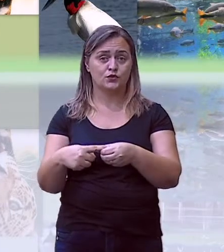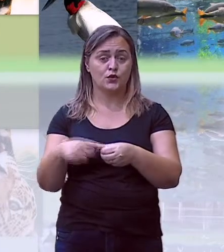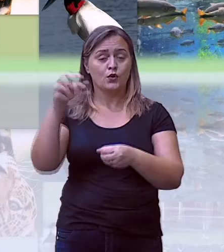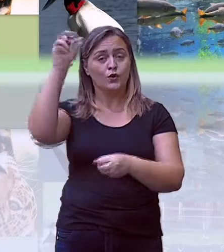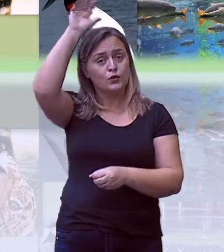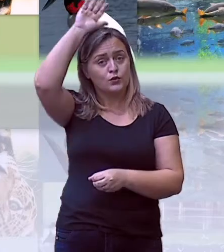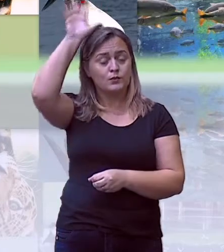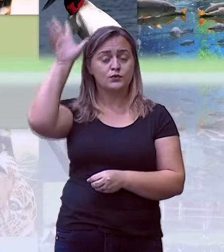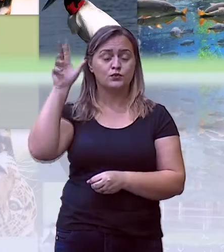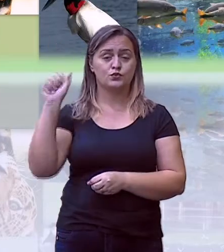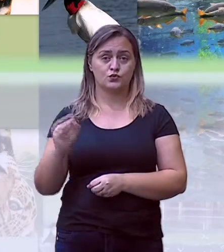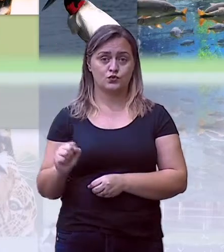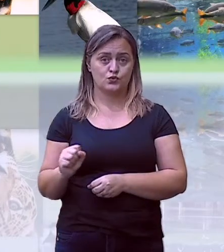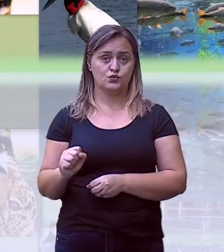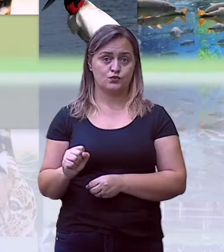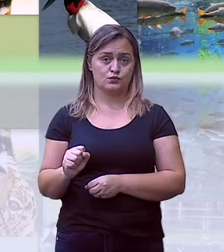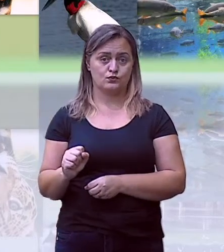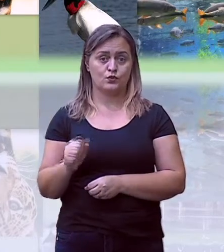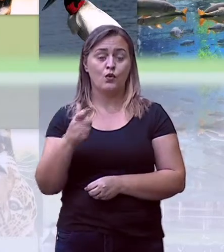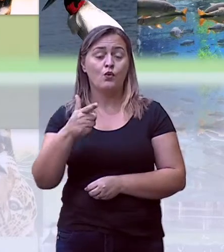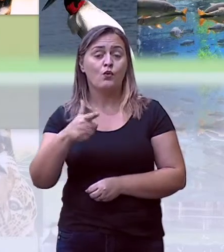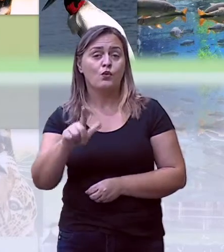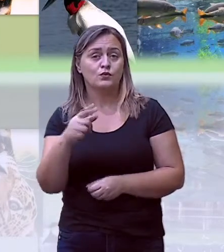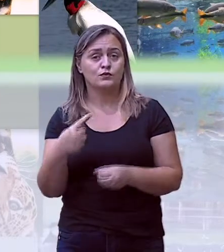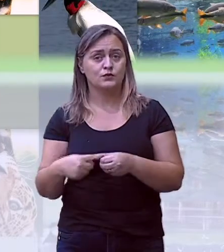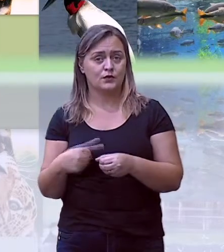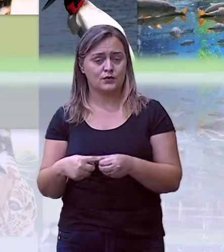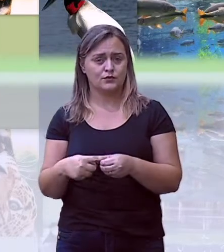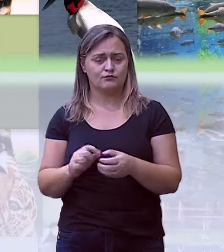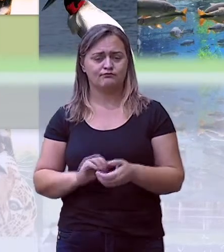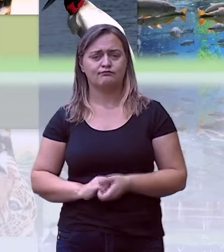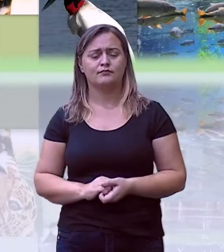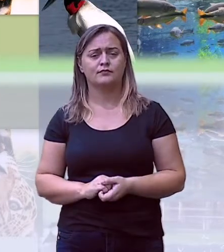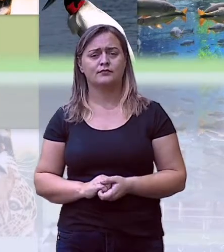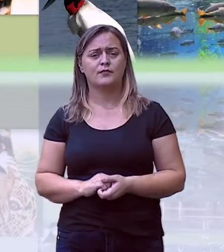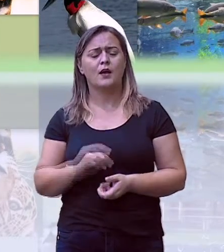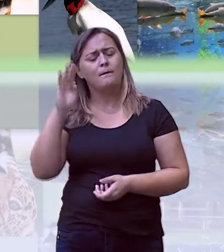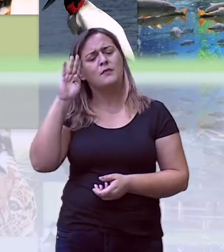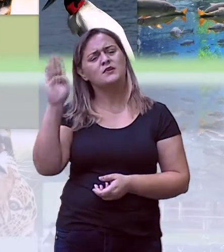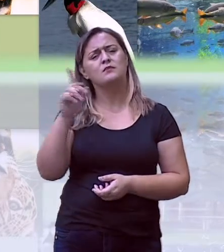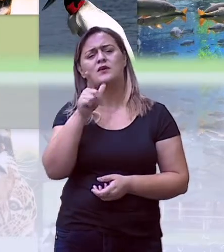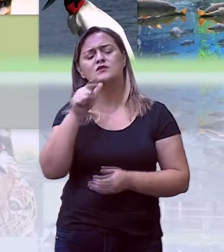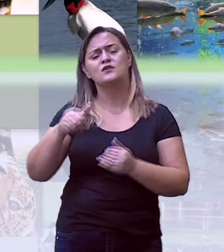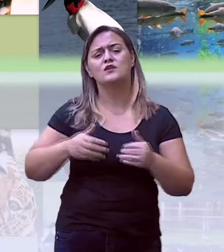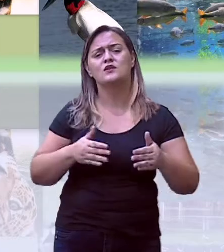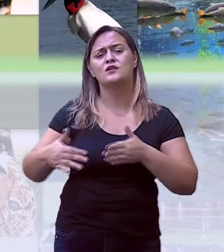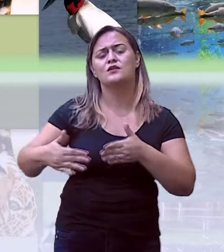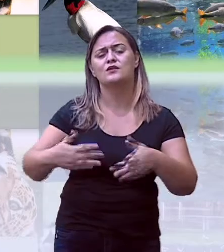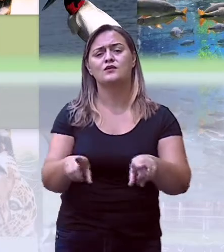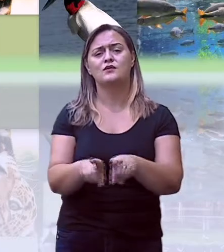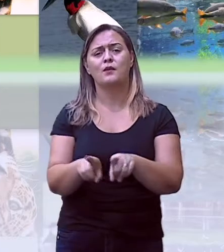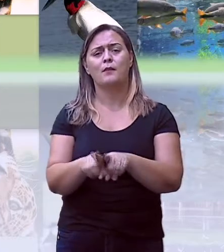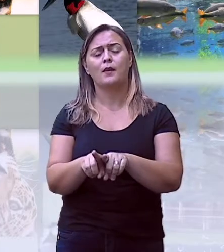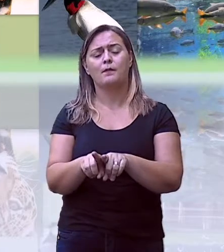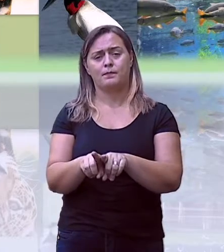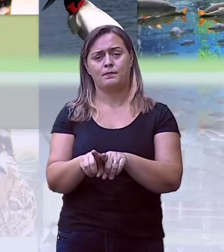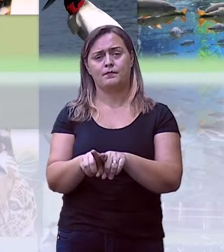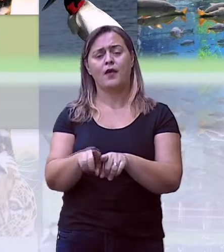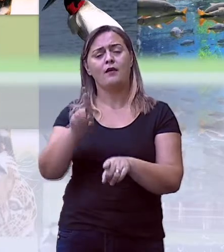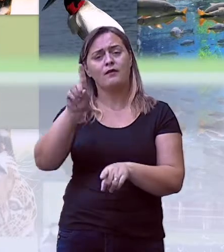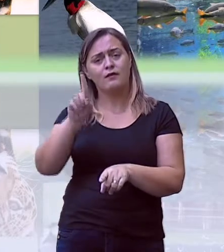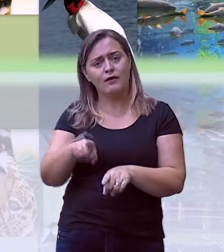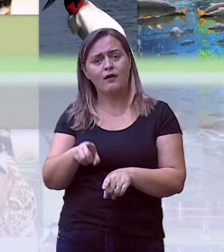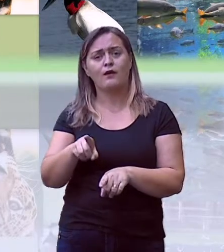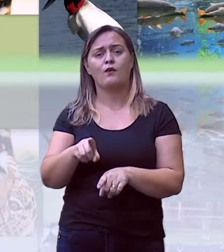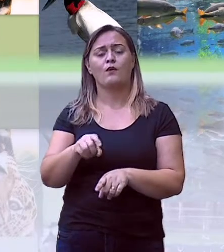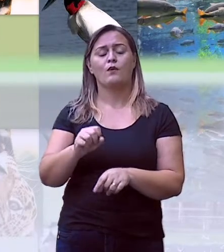Aquidauana, Miranda. Os principais rios da região pantaneira, todos pertencentes à bacia do